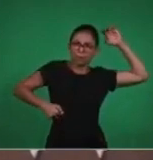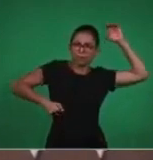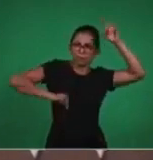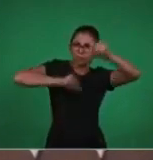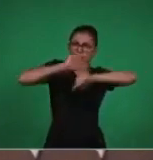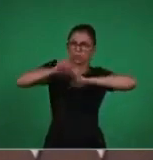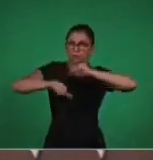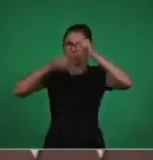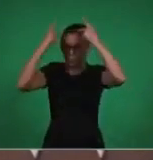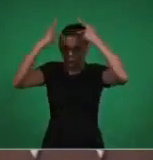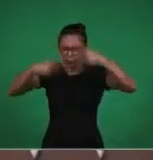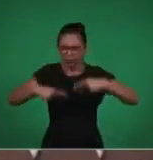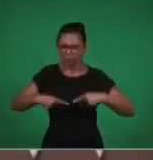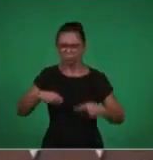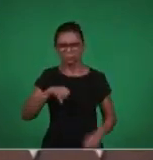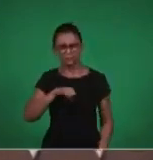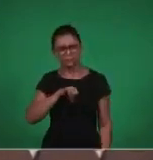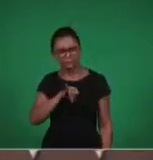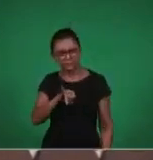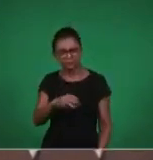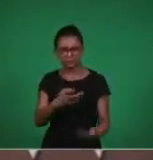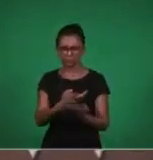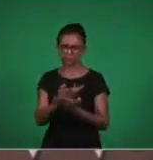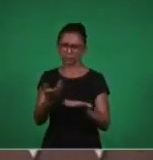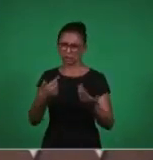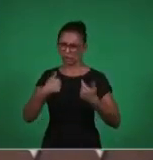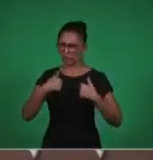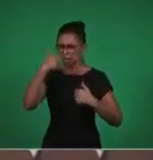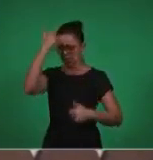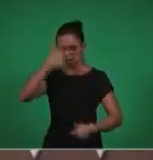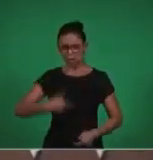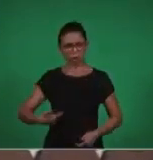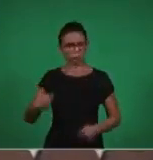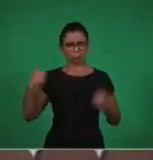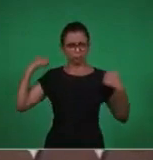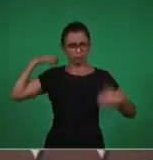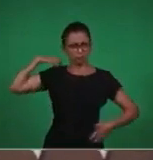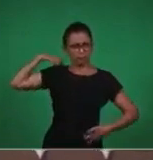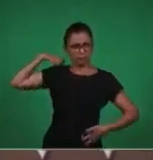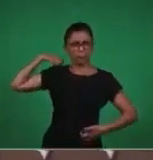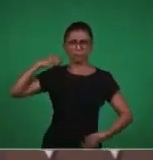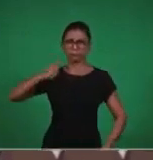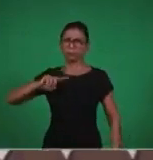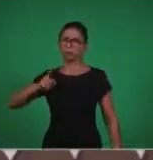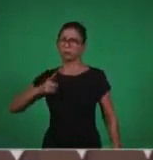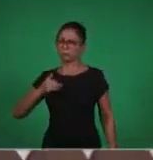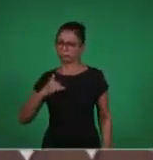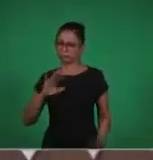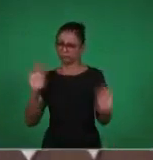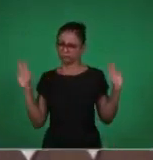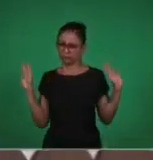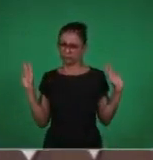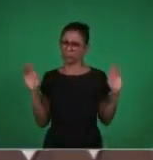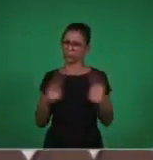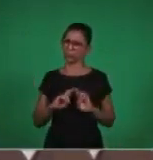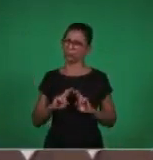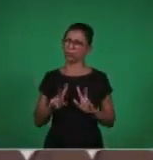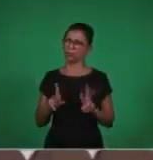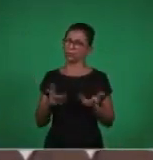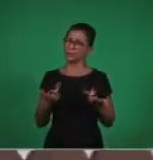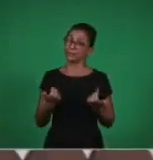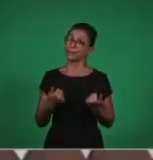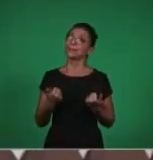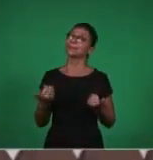se macaco virou gente, não é o meu caso. Aí, então, cortaram o rabo do macaco.